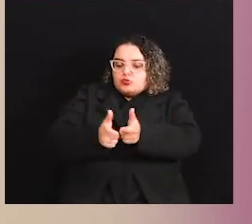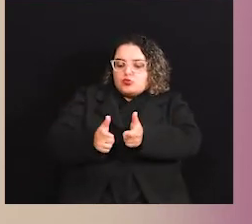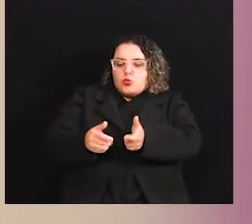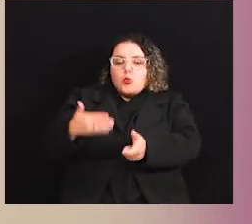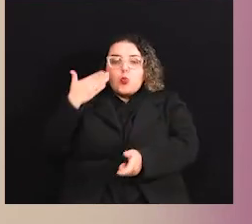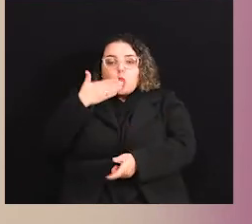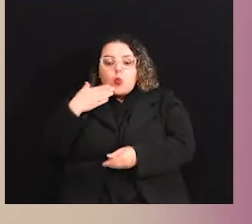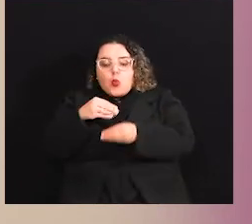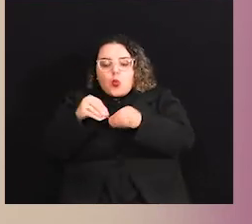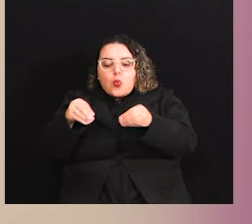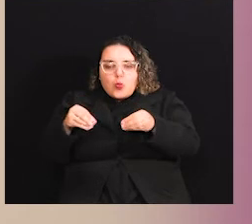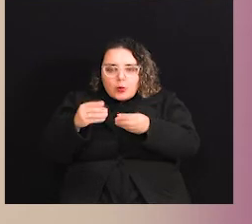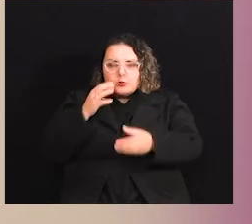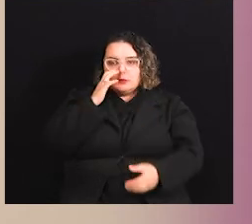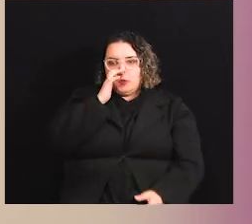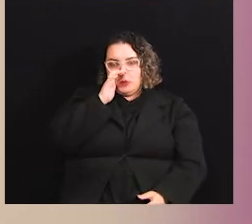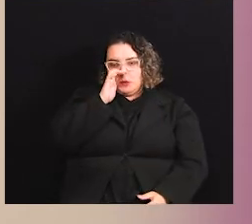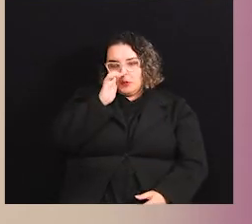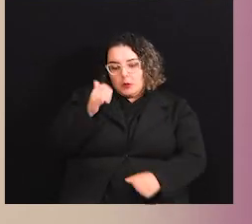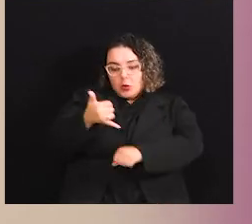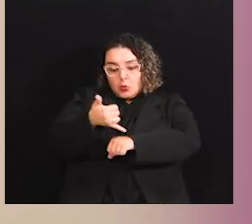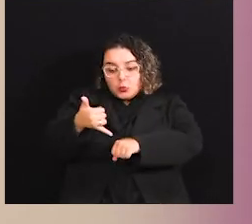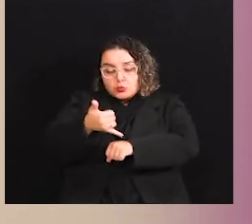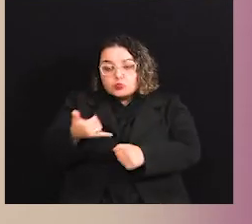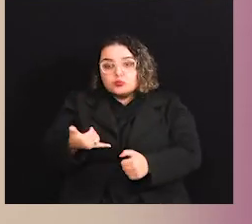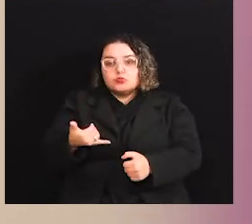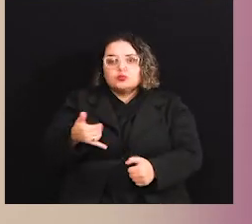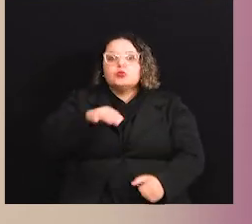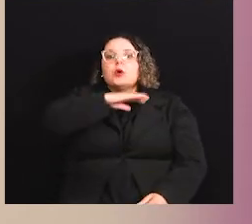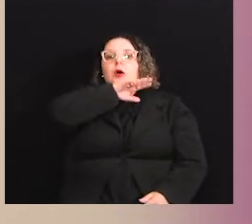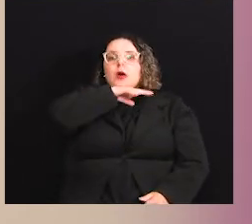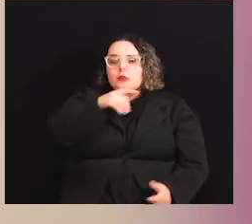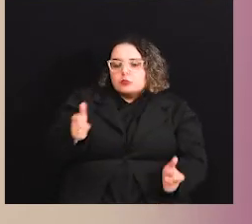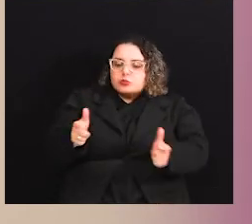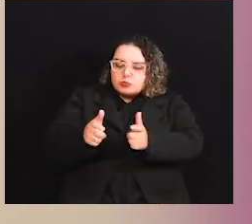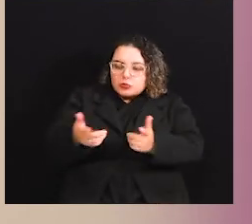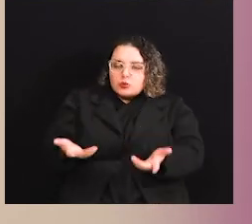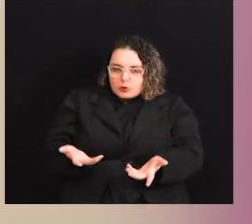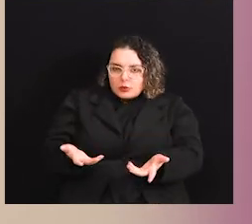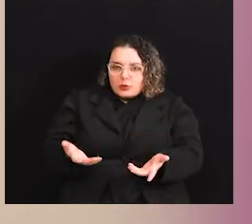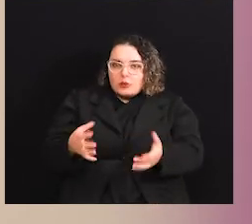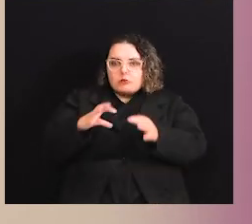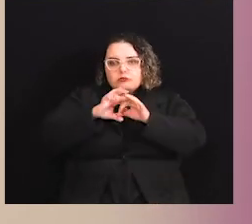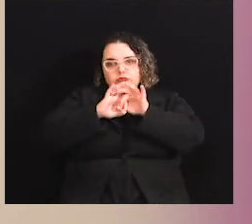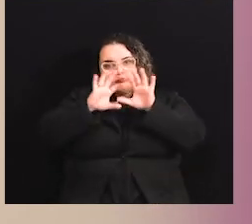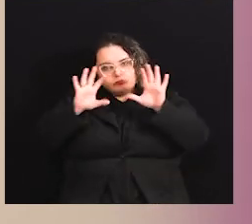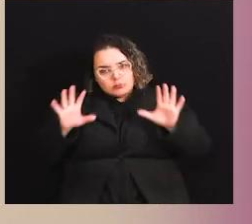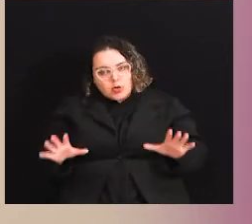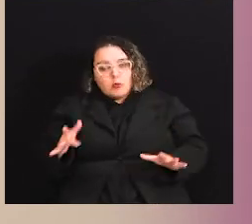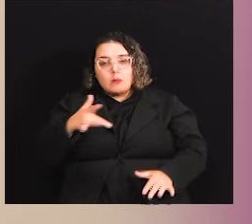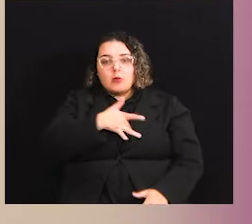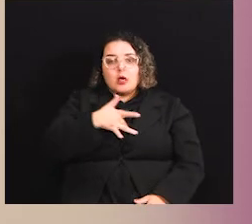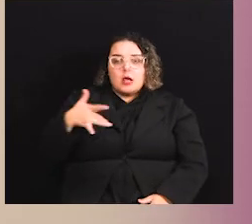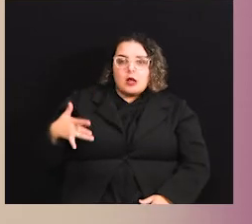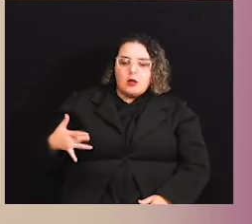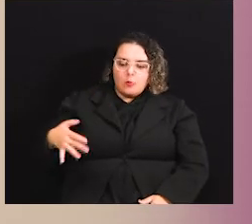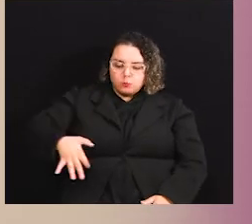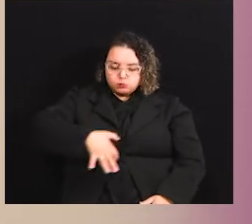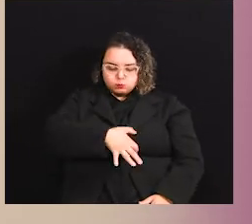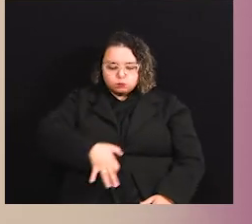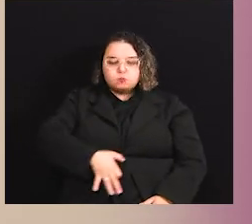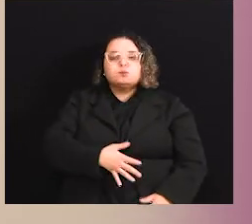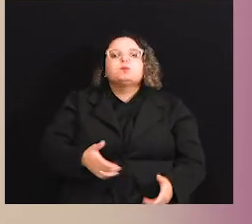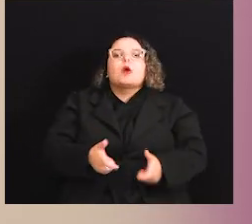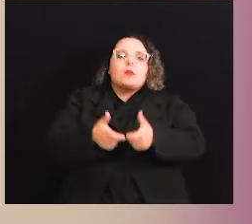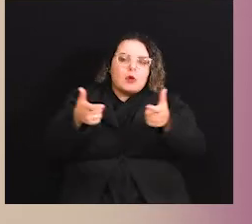refinado, diminuindo a gordura animal, isso tudo permite que se tenha uma saúde intestinal muito